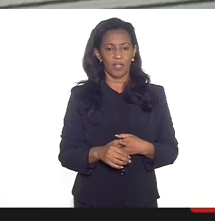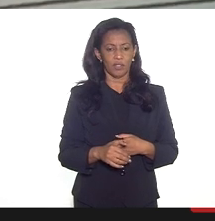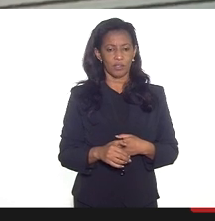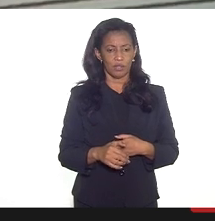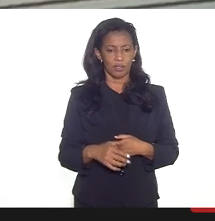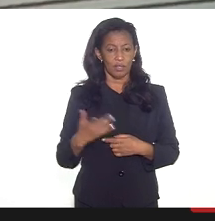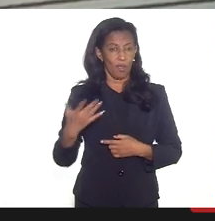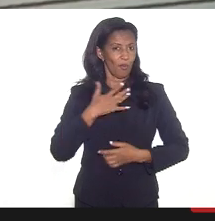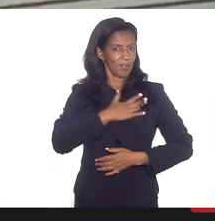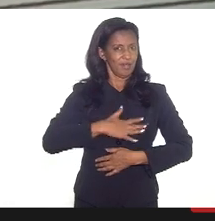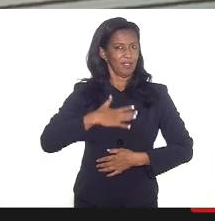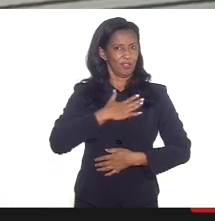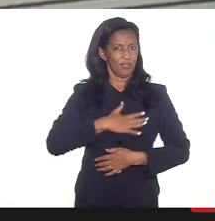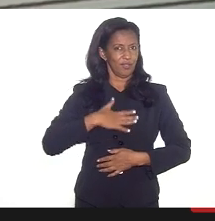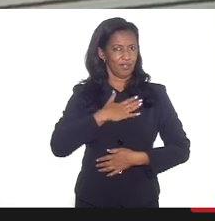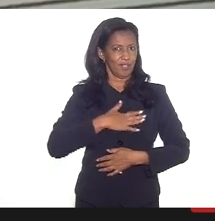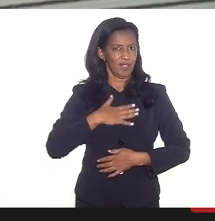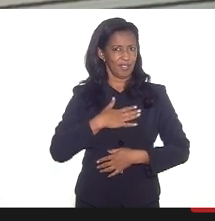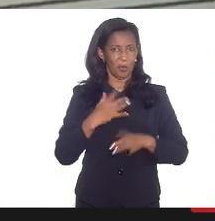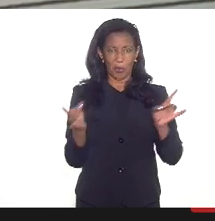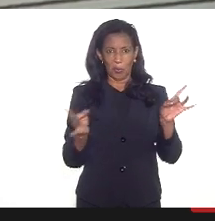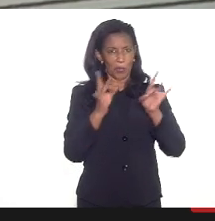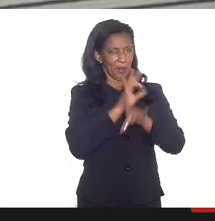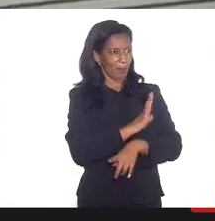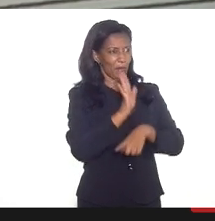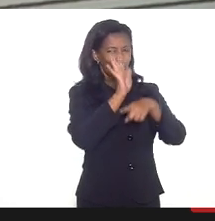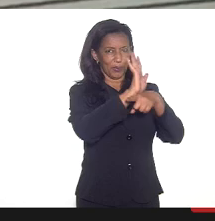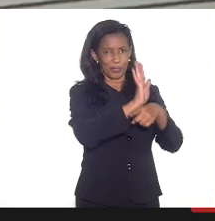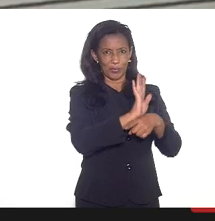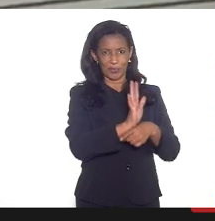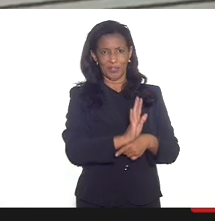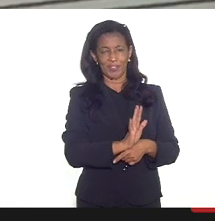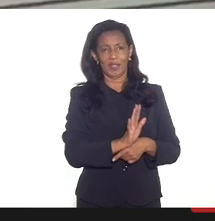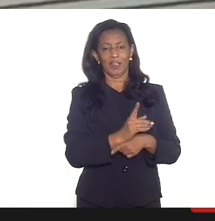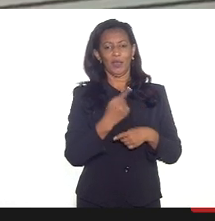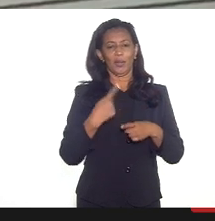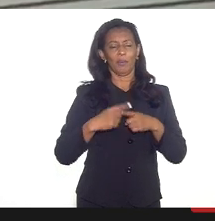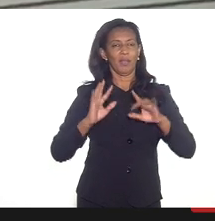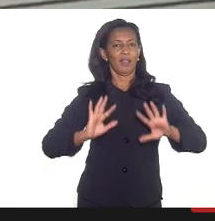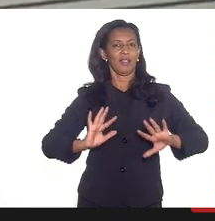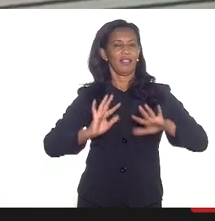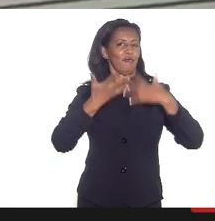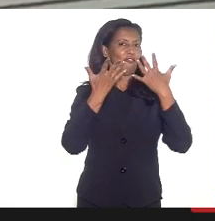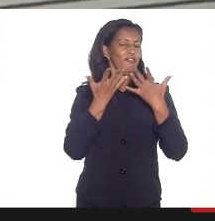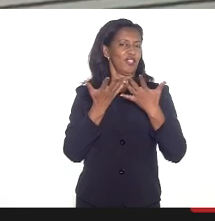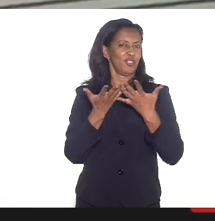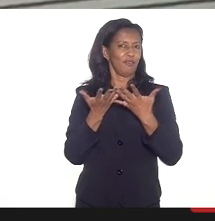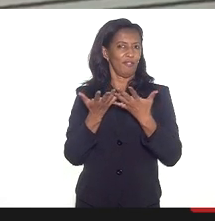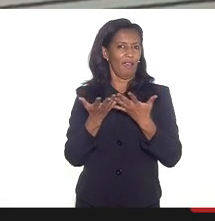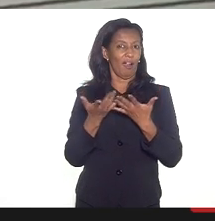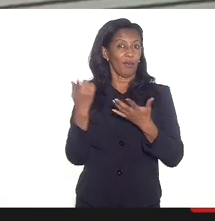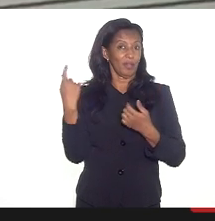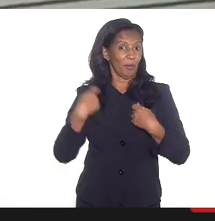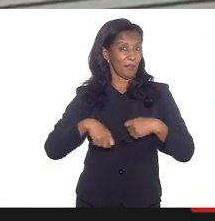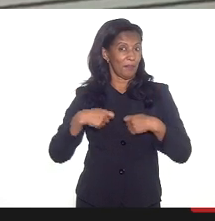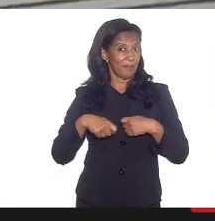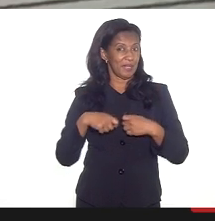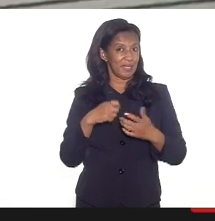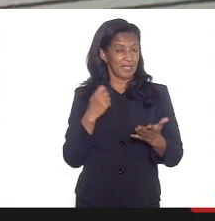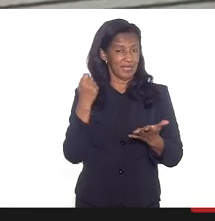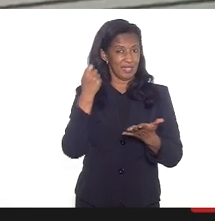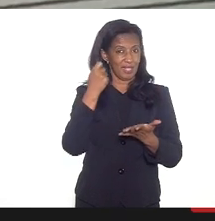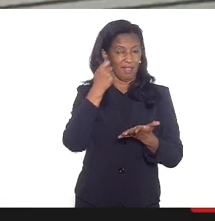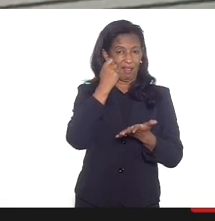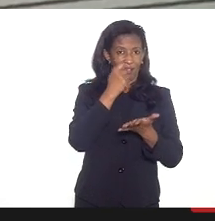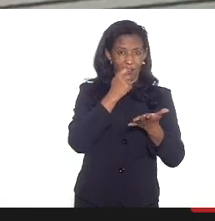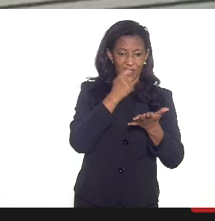exibido, vai ser uma satisfação. Ele não está disponível nas redes, em razão de que alguns festivais em que ele ainda está exigem ineditismo, mas ele pode ser